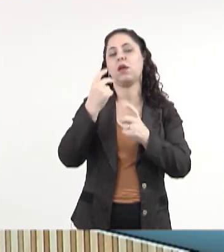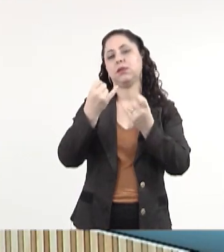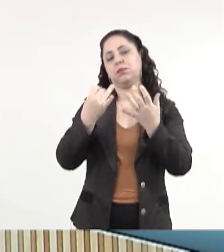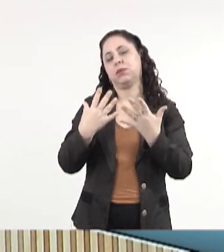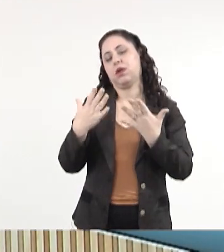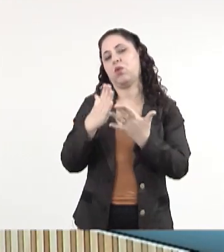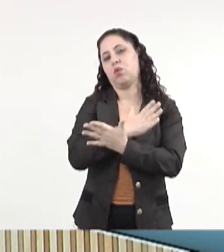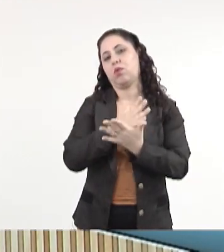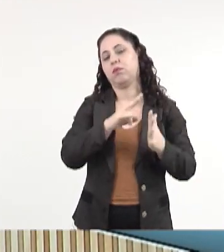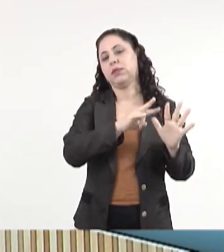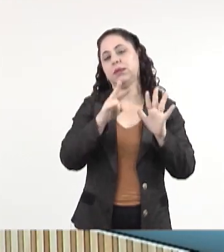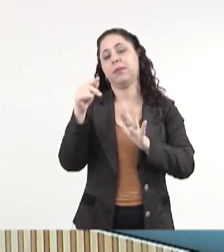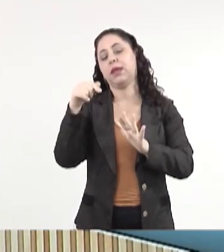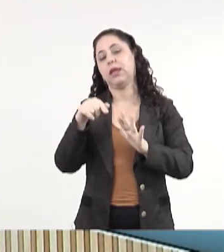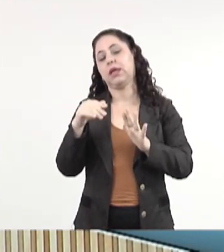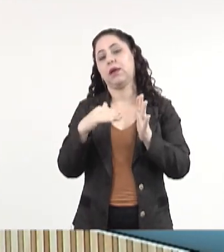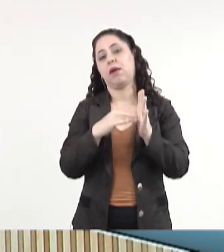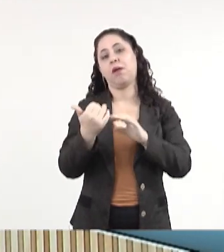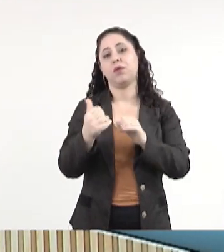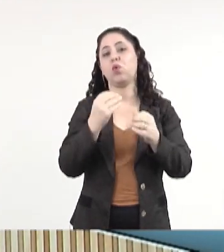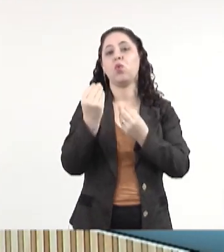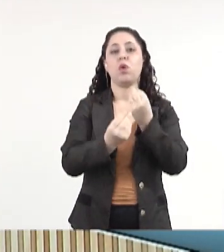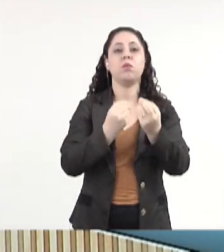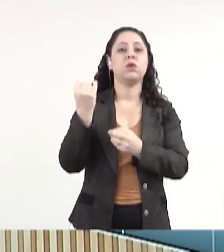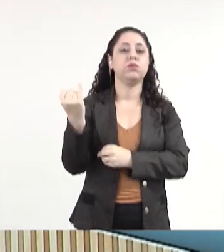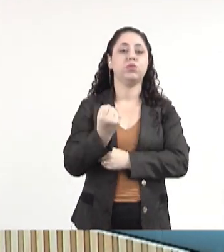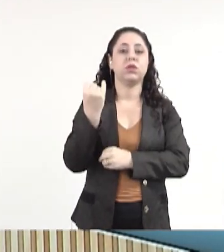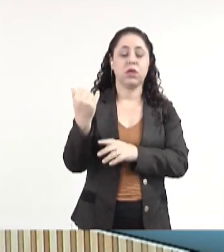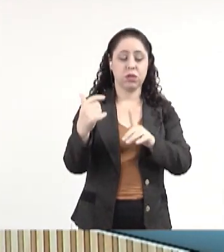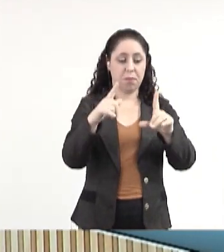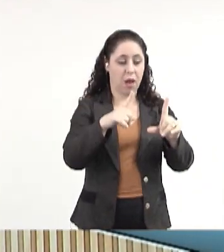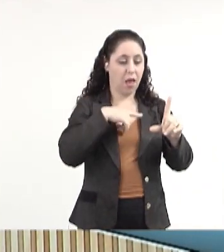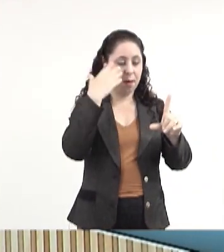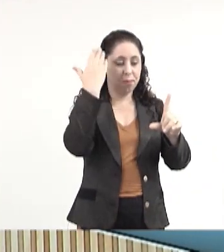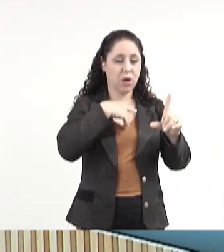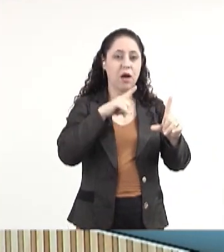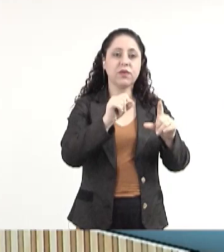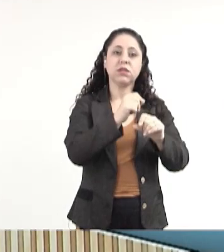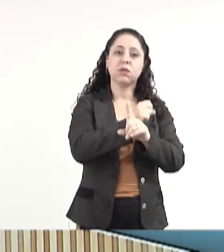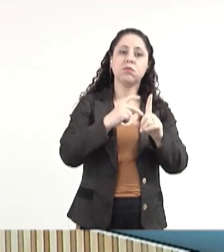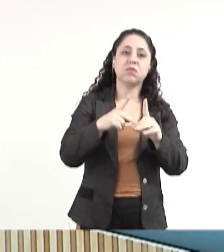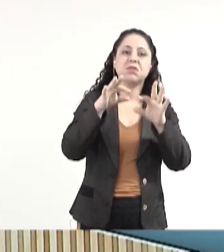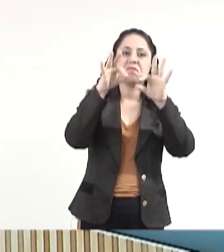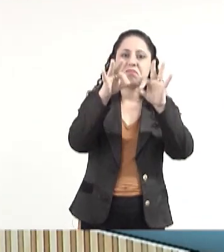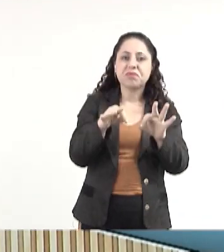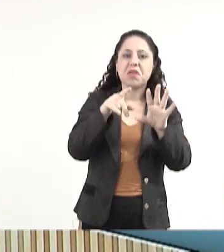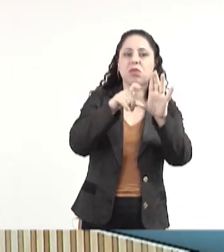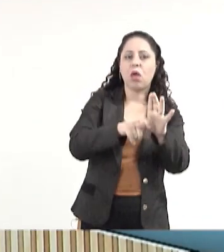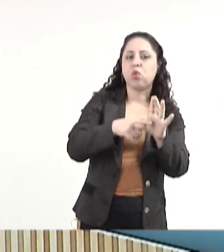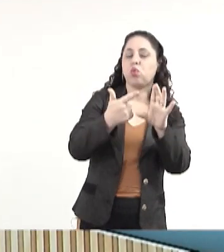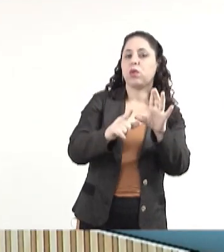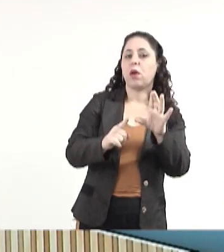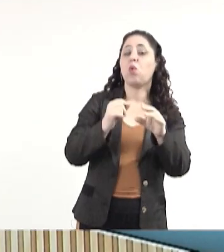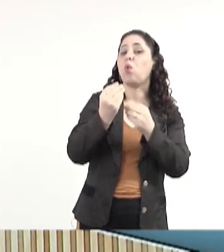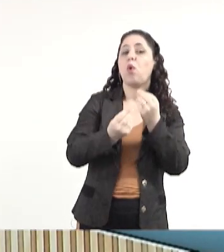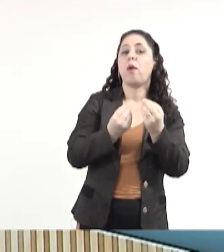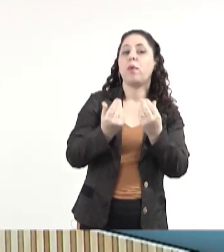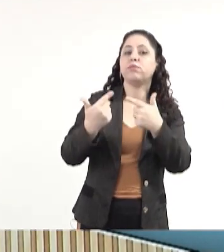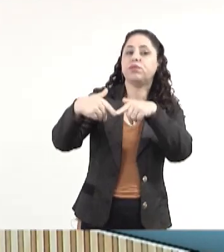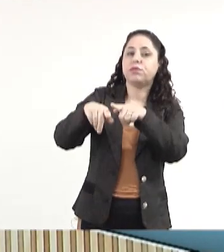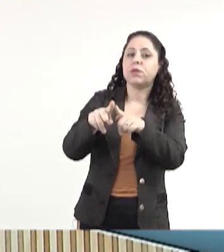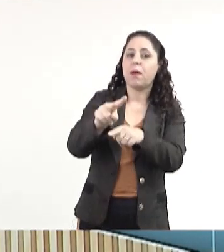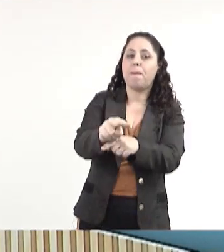algumas semanas aqui no Redação Final, né? O quão importante é esse certificado para o governo poder obter convênios junto à União,